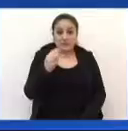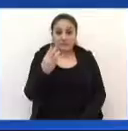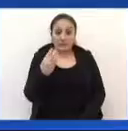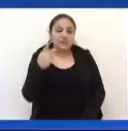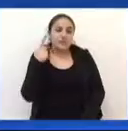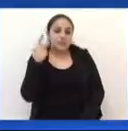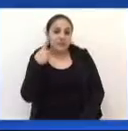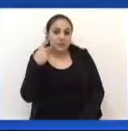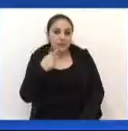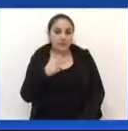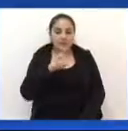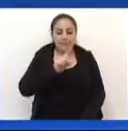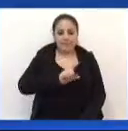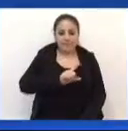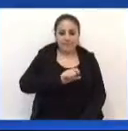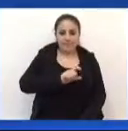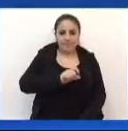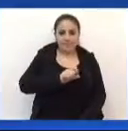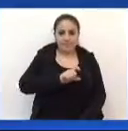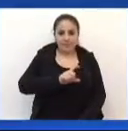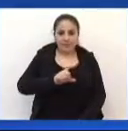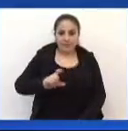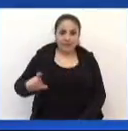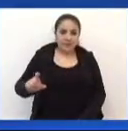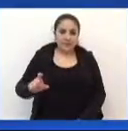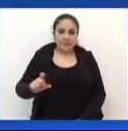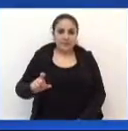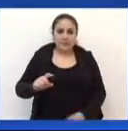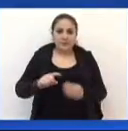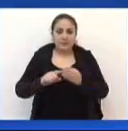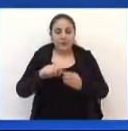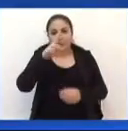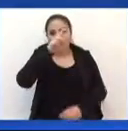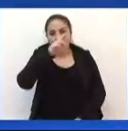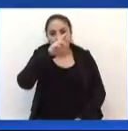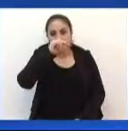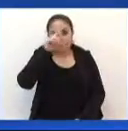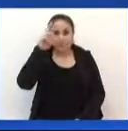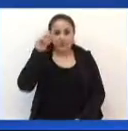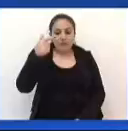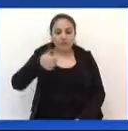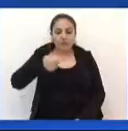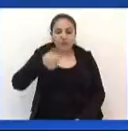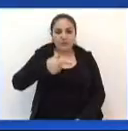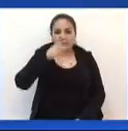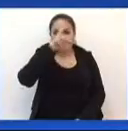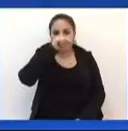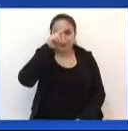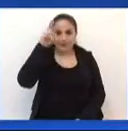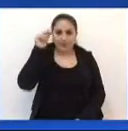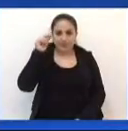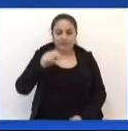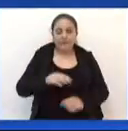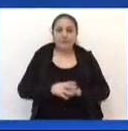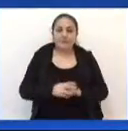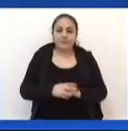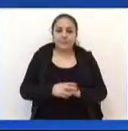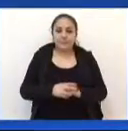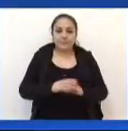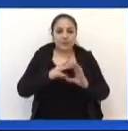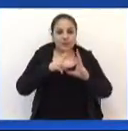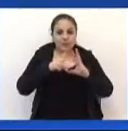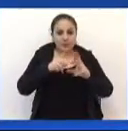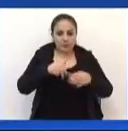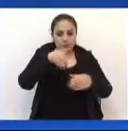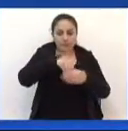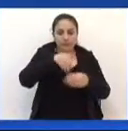273 para vereador e 10 para a chapa majoritária de prefeito e vice-prefeito. Dos candidatos